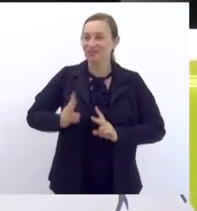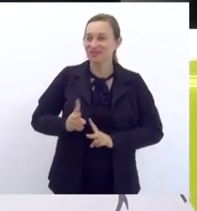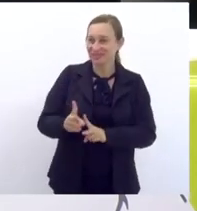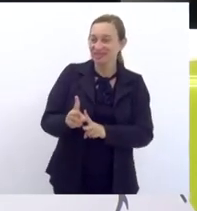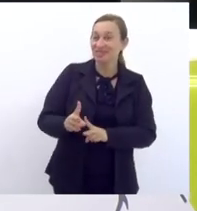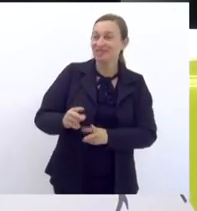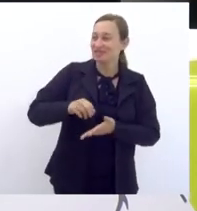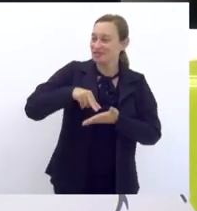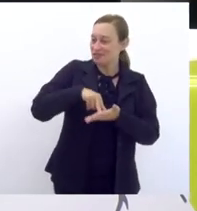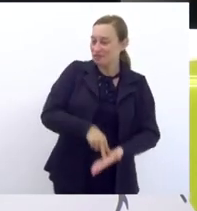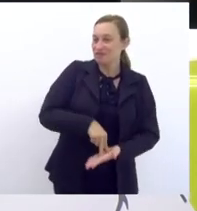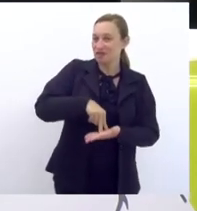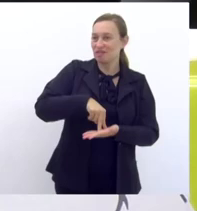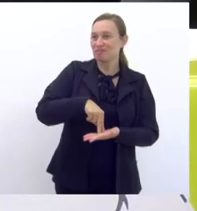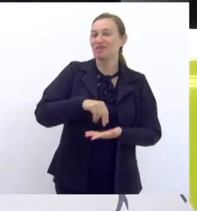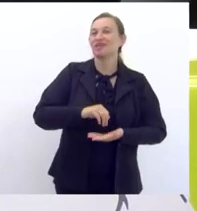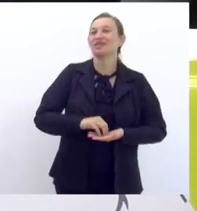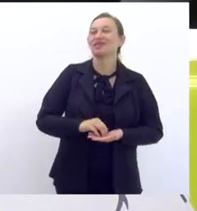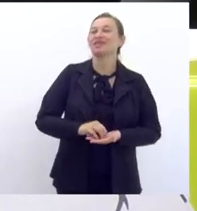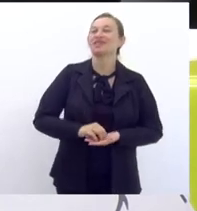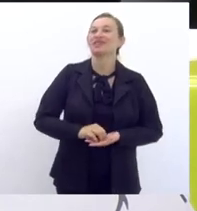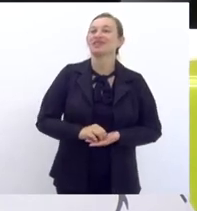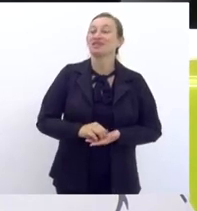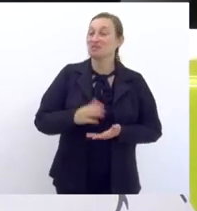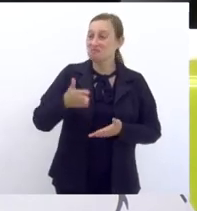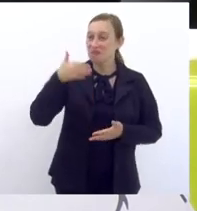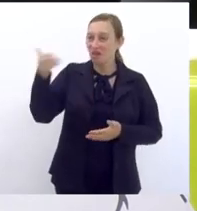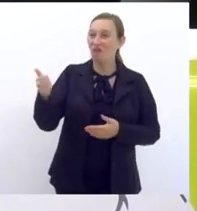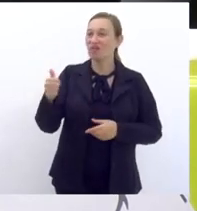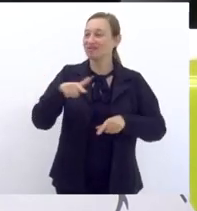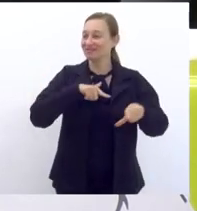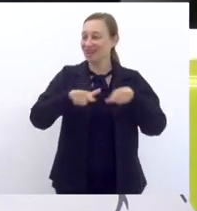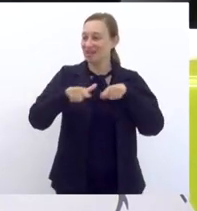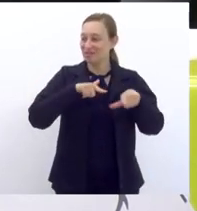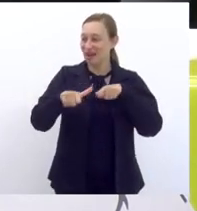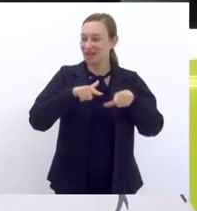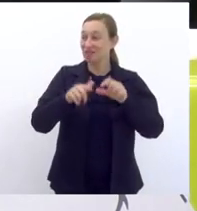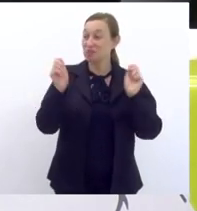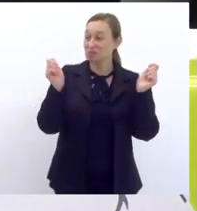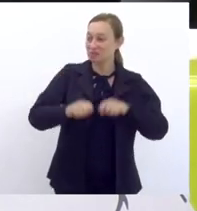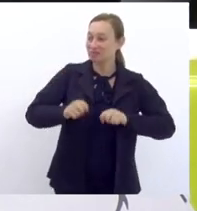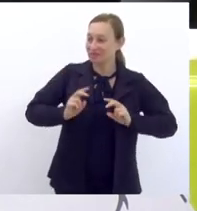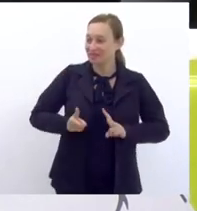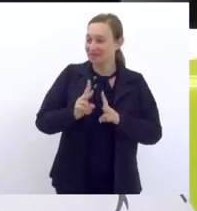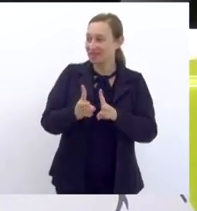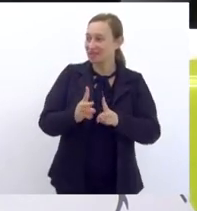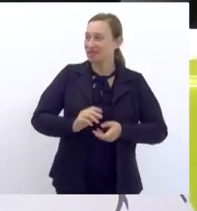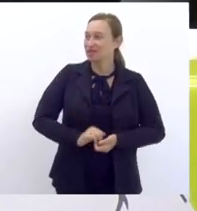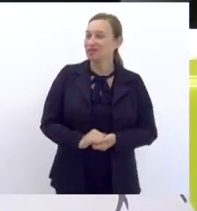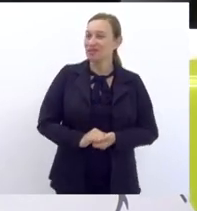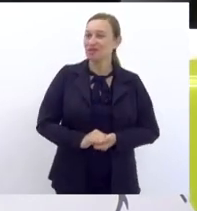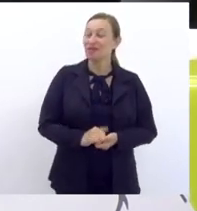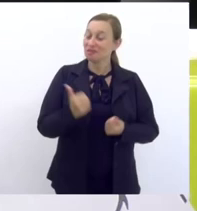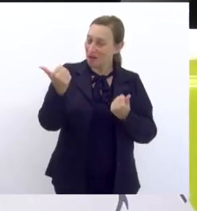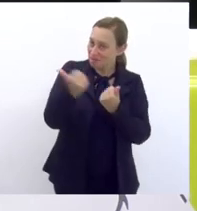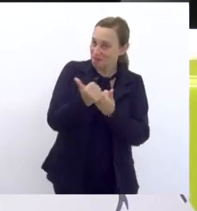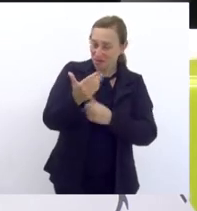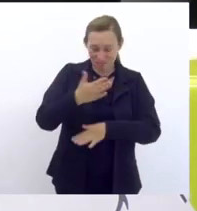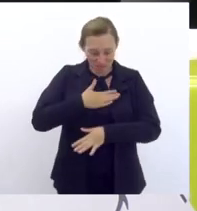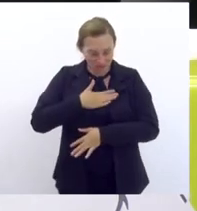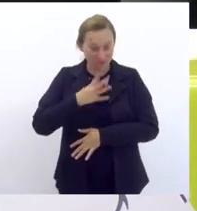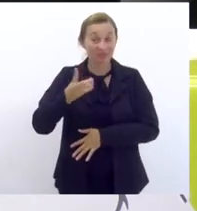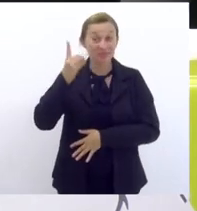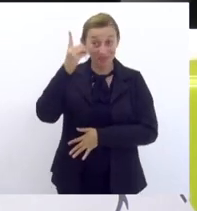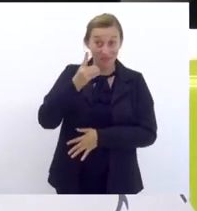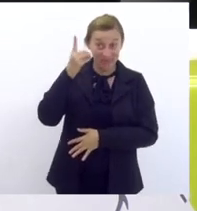firme pujante prestando o melhor serviço possível sempre contem com meu mandato com